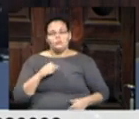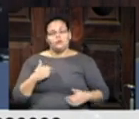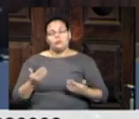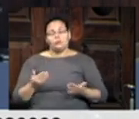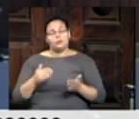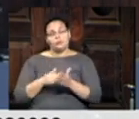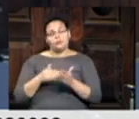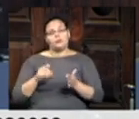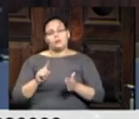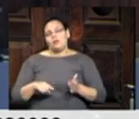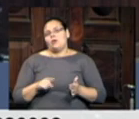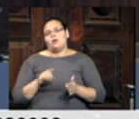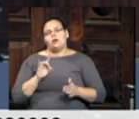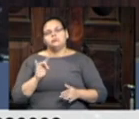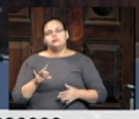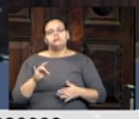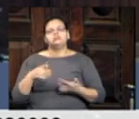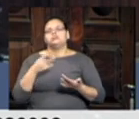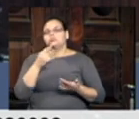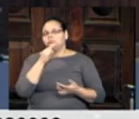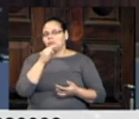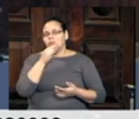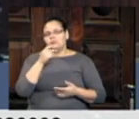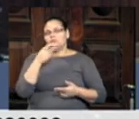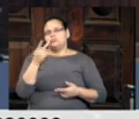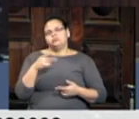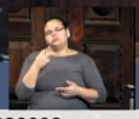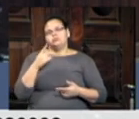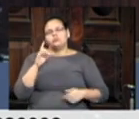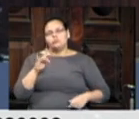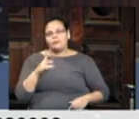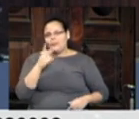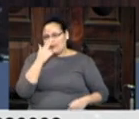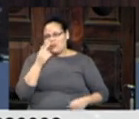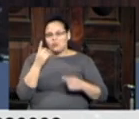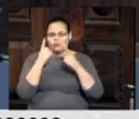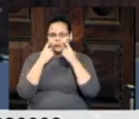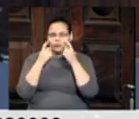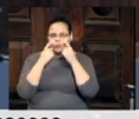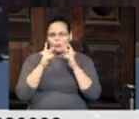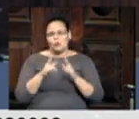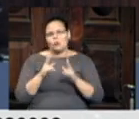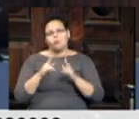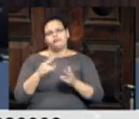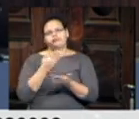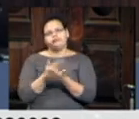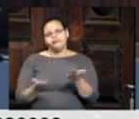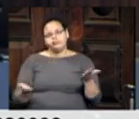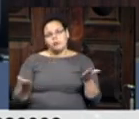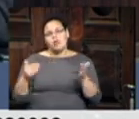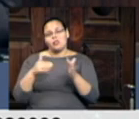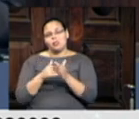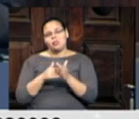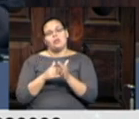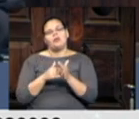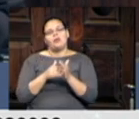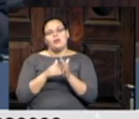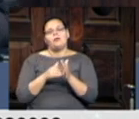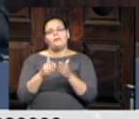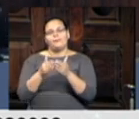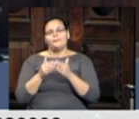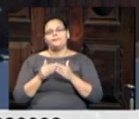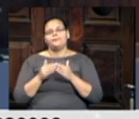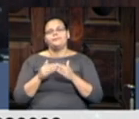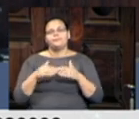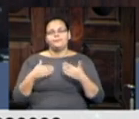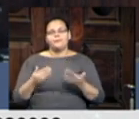boato. Tudo isso era visto como choro de derrotado. Até que, e quero pedir à